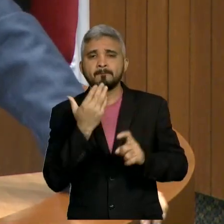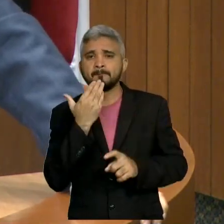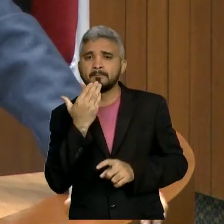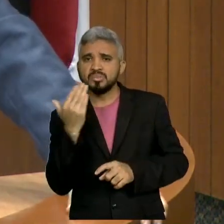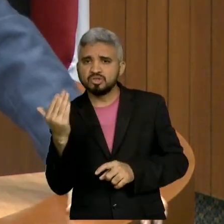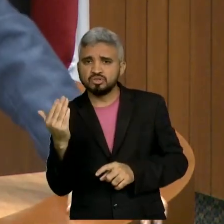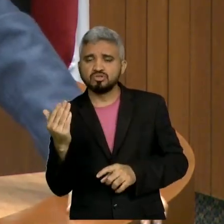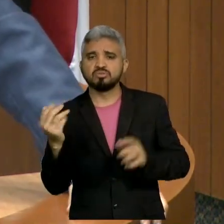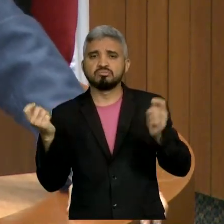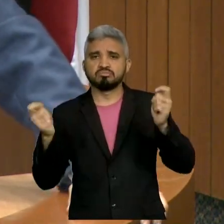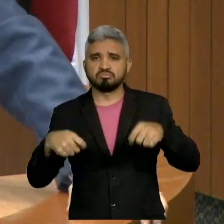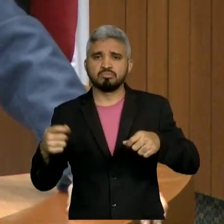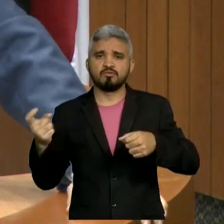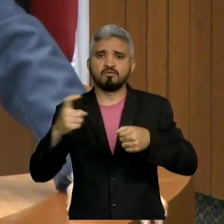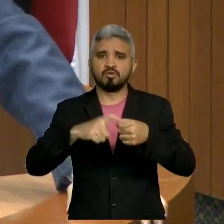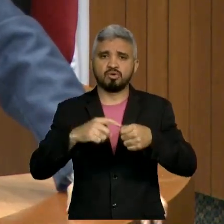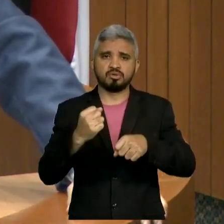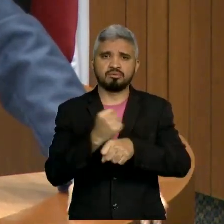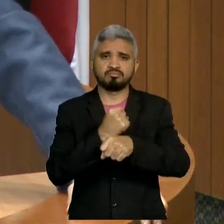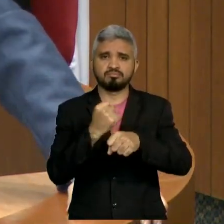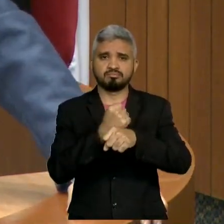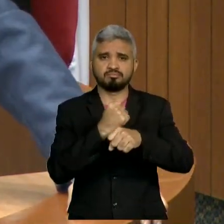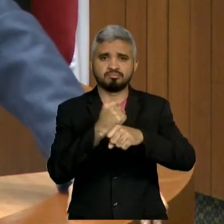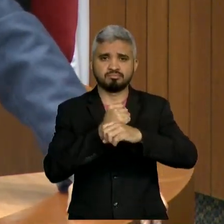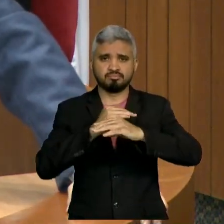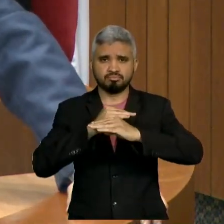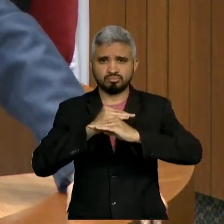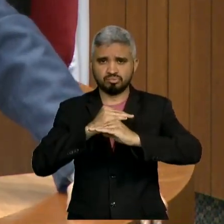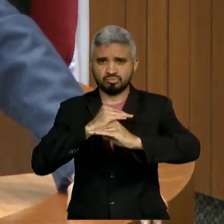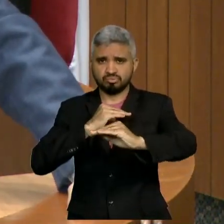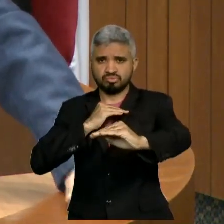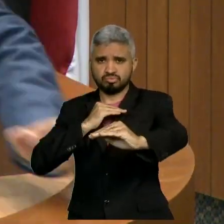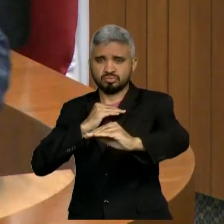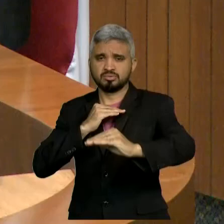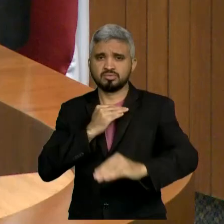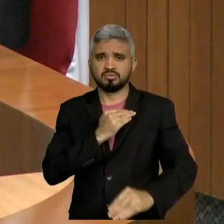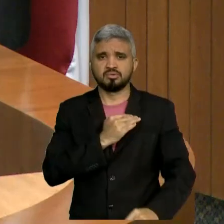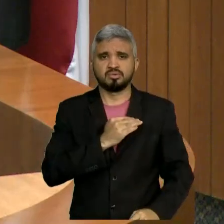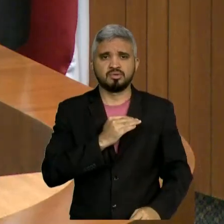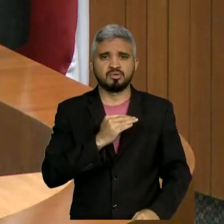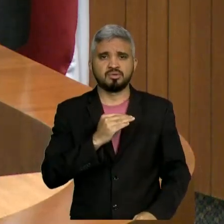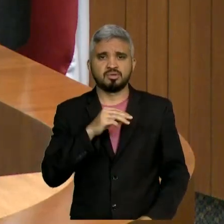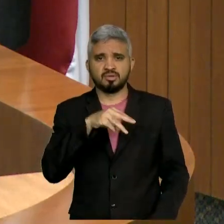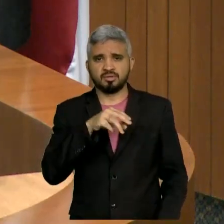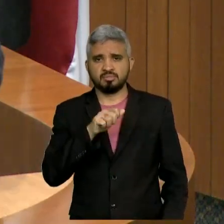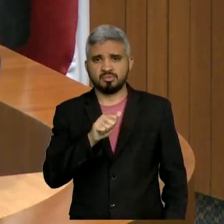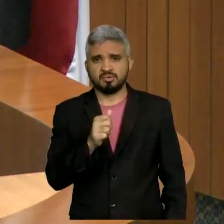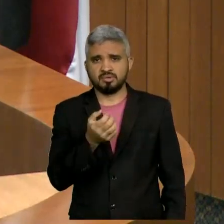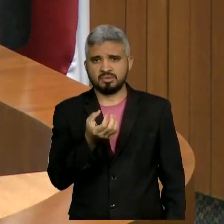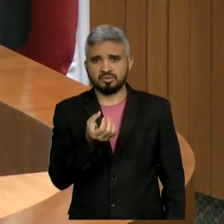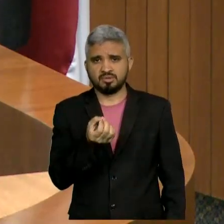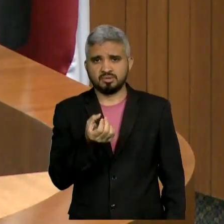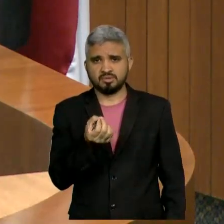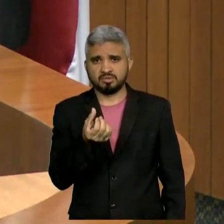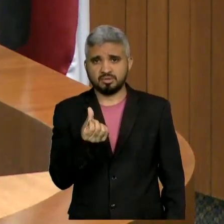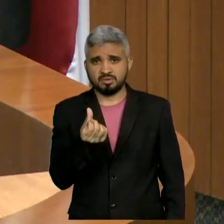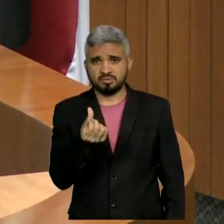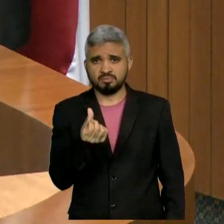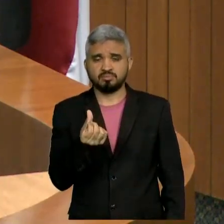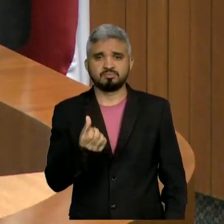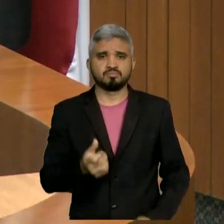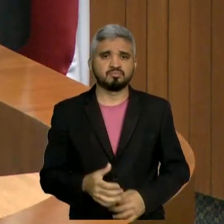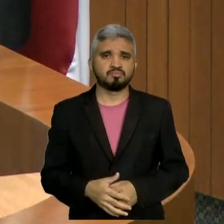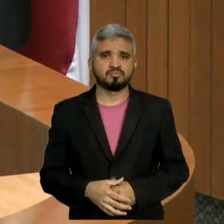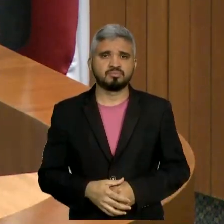os trabalhos de tapa-buraco na MA-006. Eu sei que é difícil, não dá para... Volto a